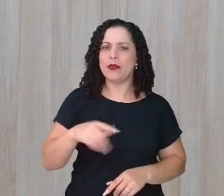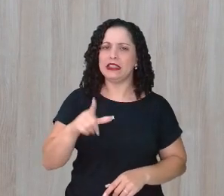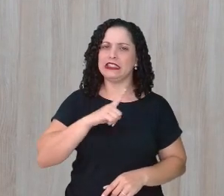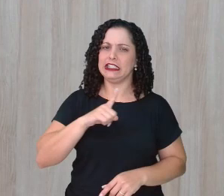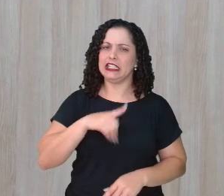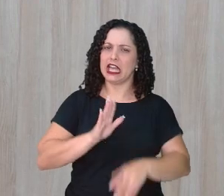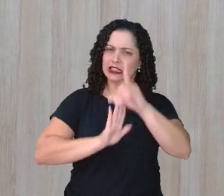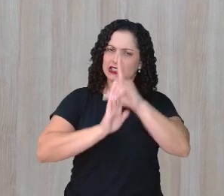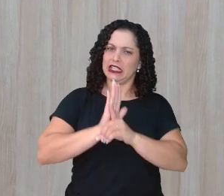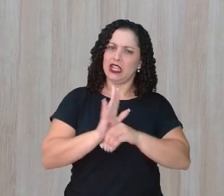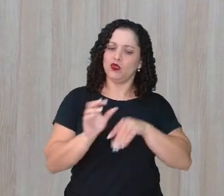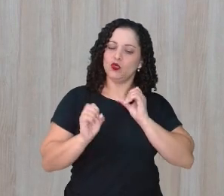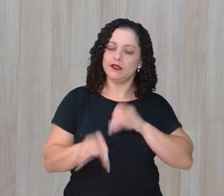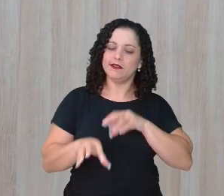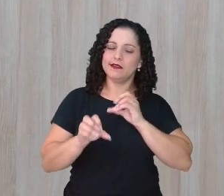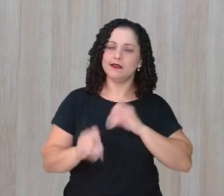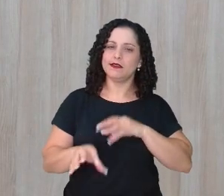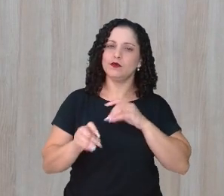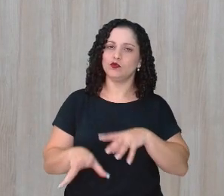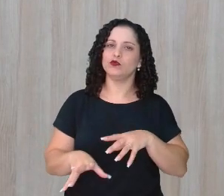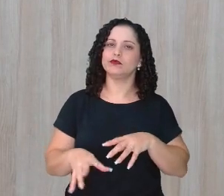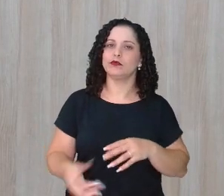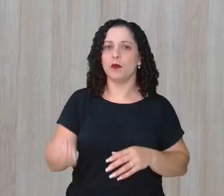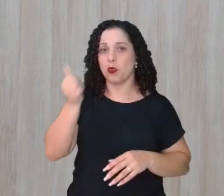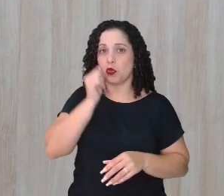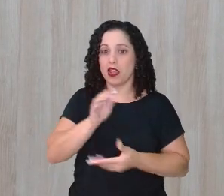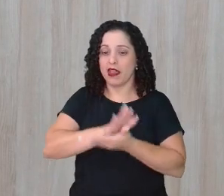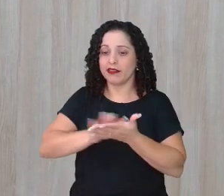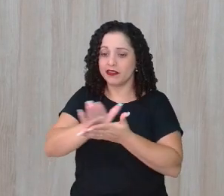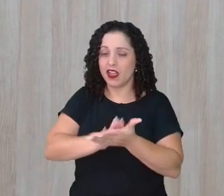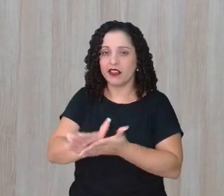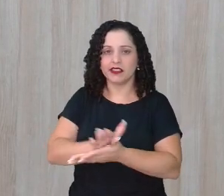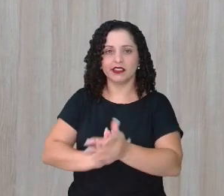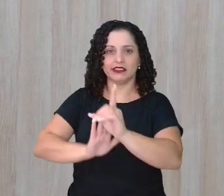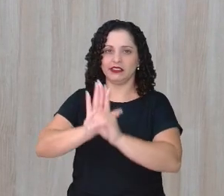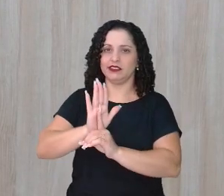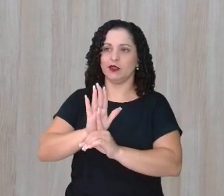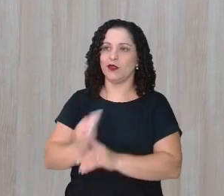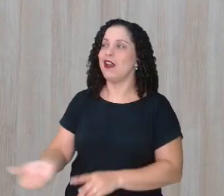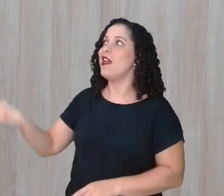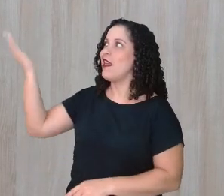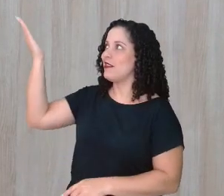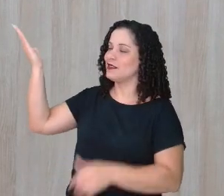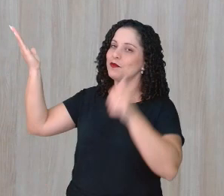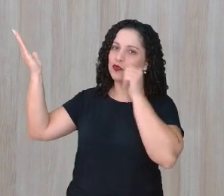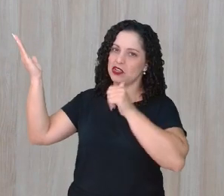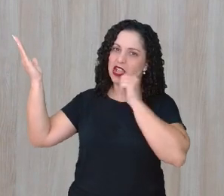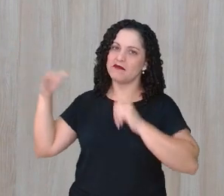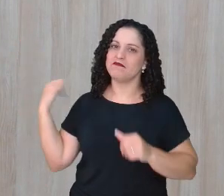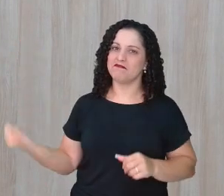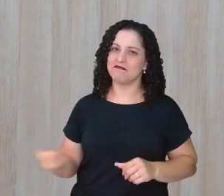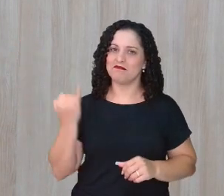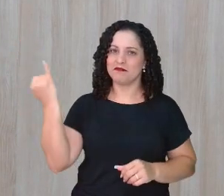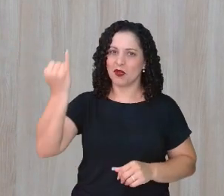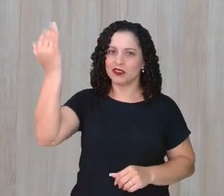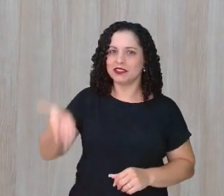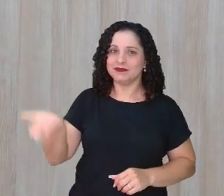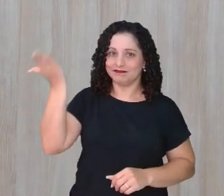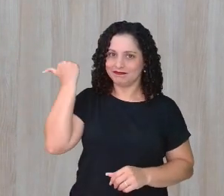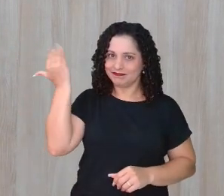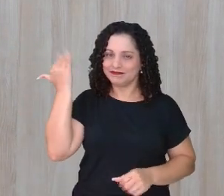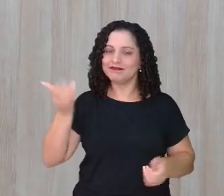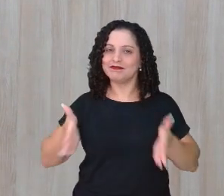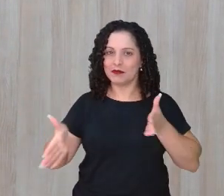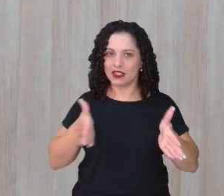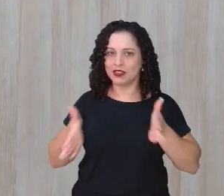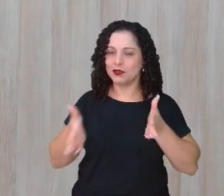educação e as mulheres não. Veja o quão importante foi essa mulher naquele momento ali. Então, como vocês estão